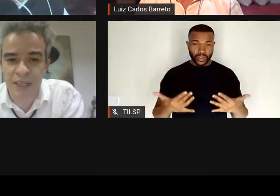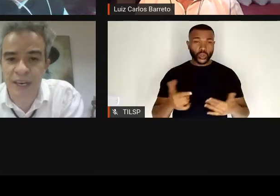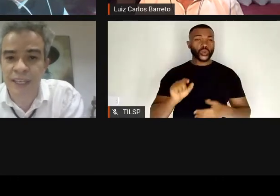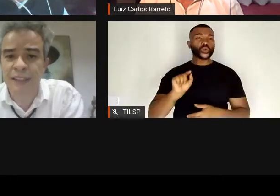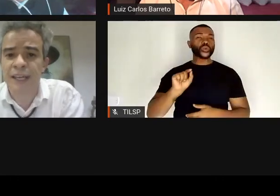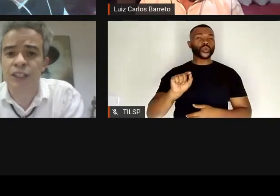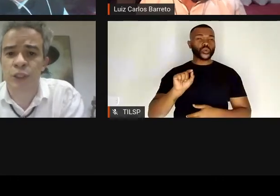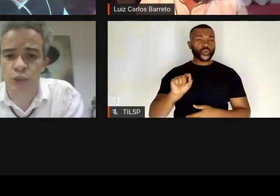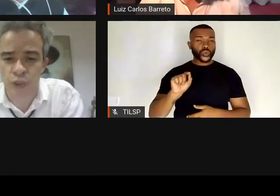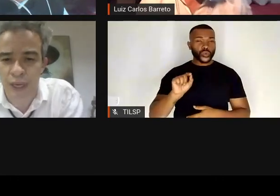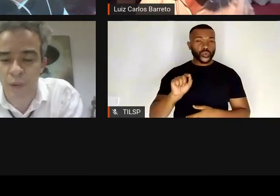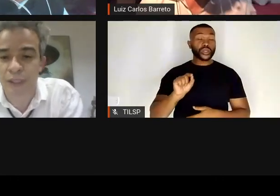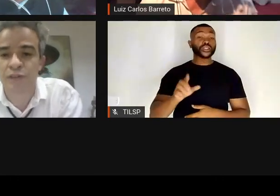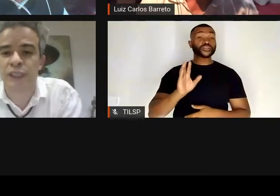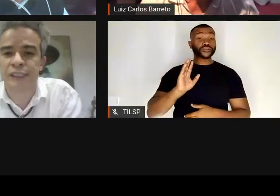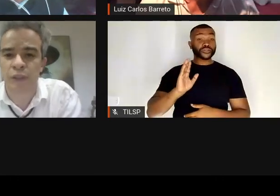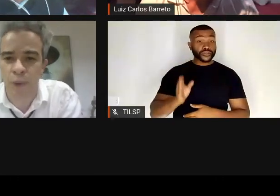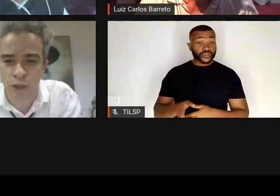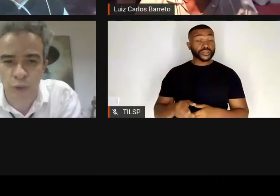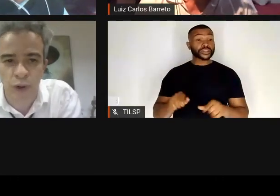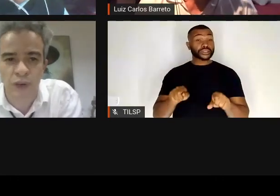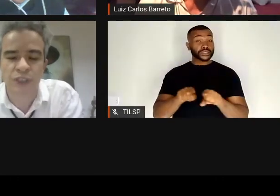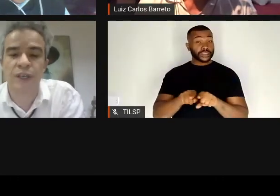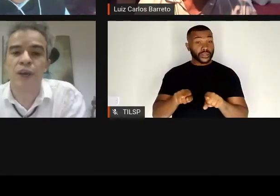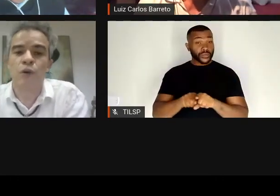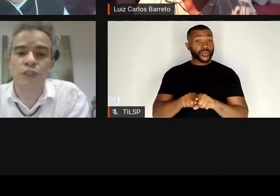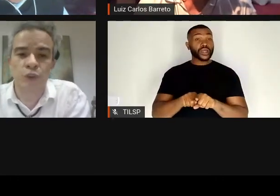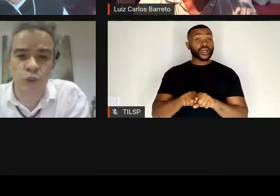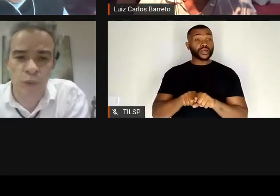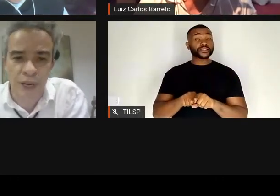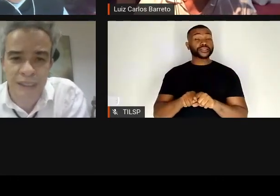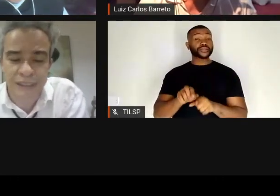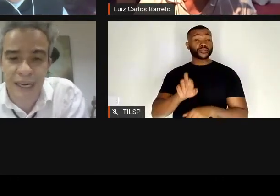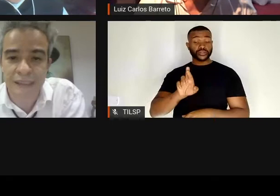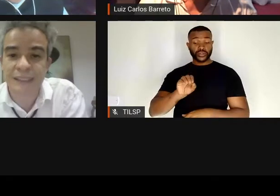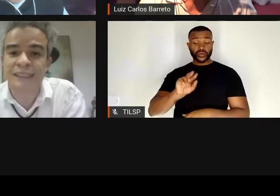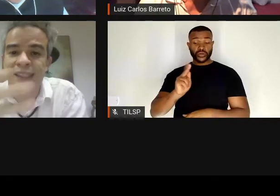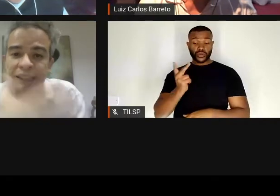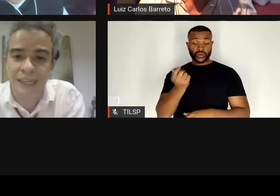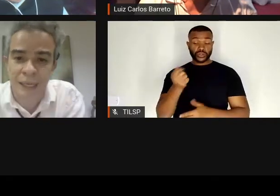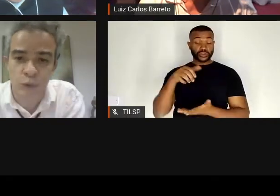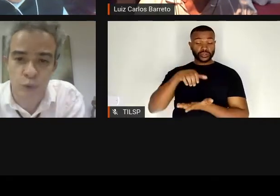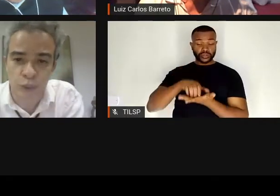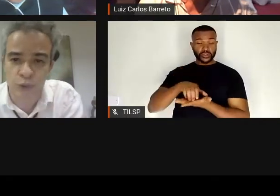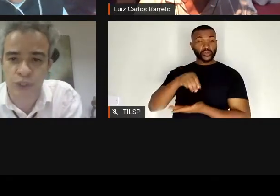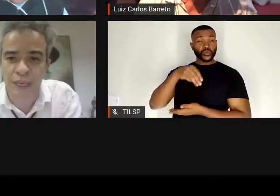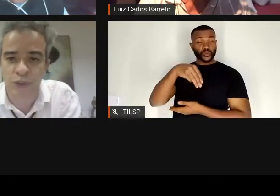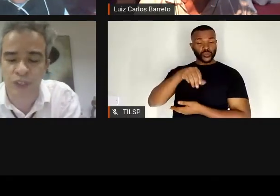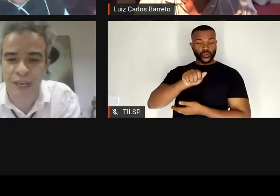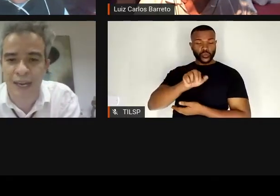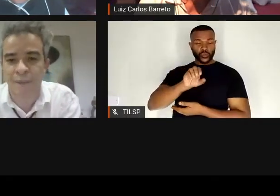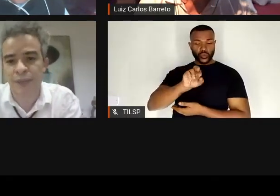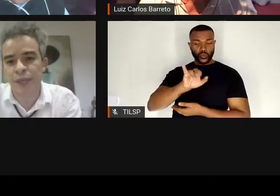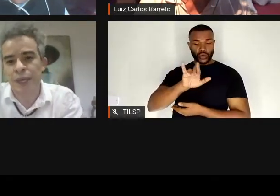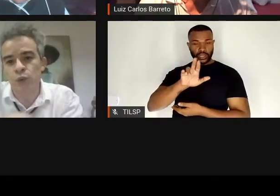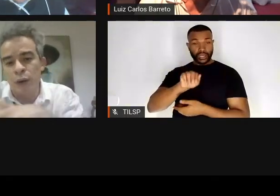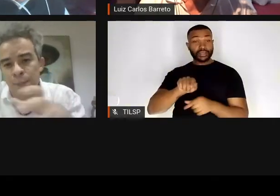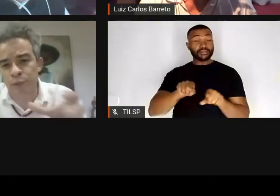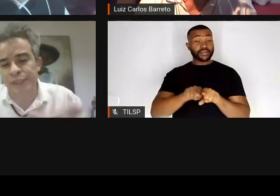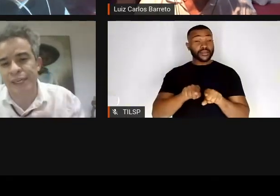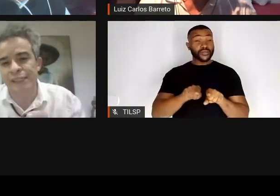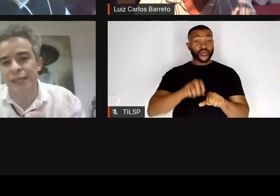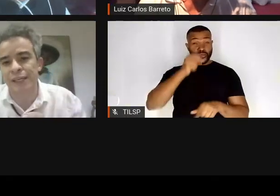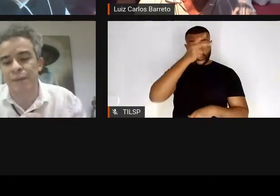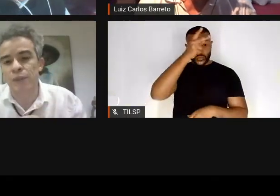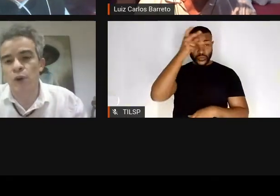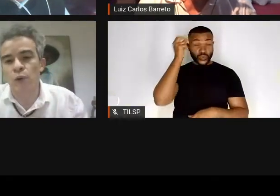esta parceria interinstitucional entre a Fundação Demócrito Rocha, o Instituto Moreira Salles e a Secretaria da Cultura do Estado do Ceará, no